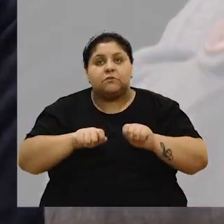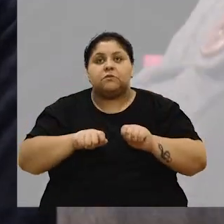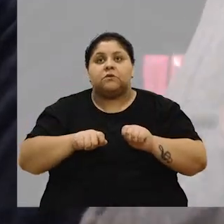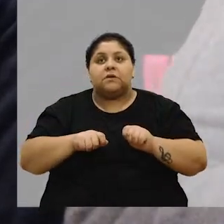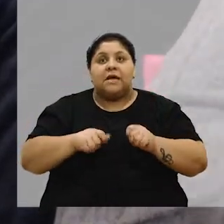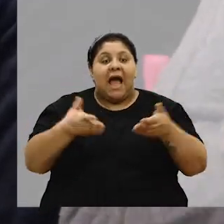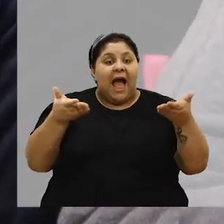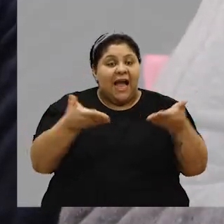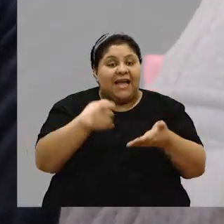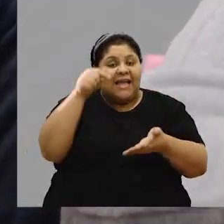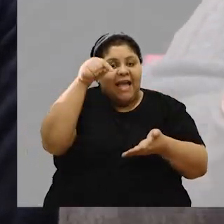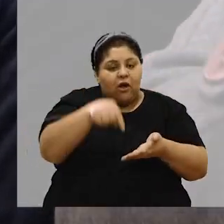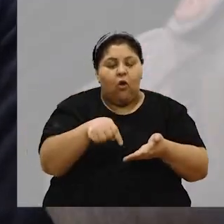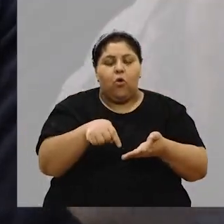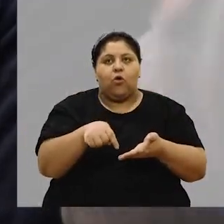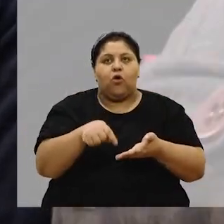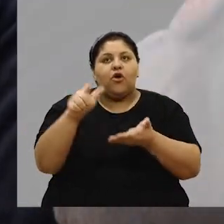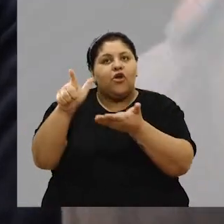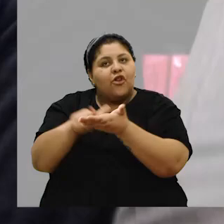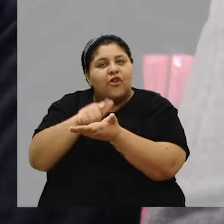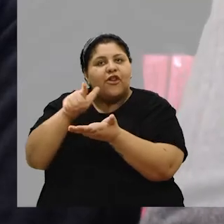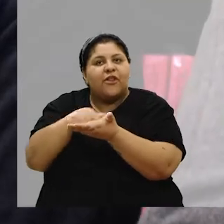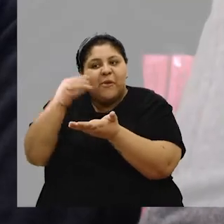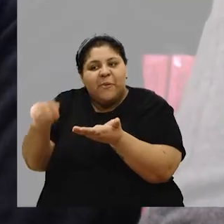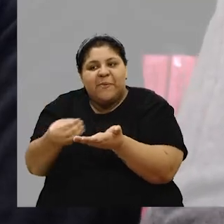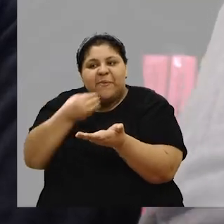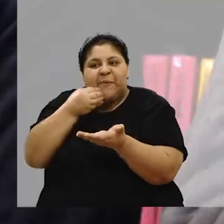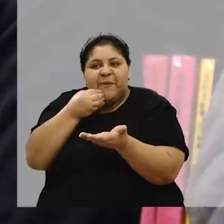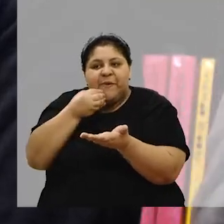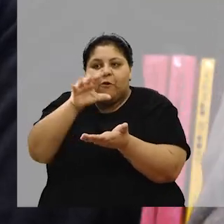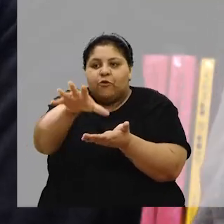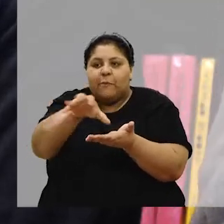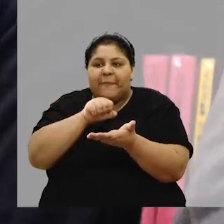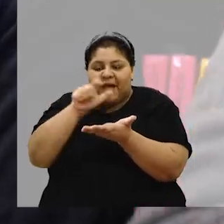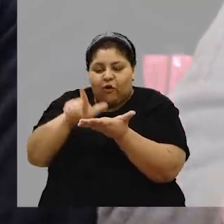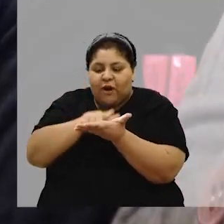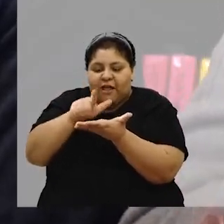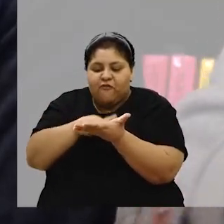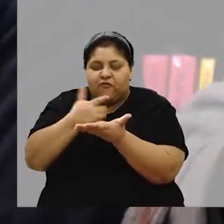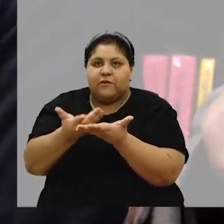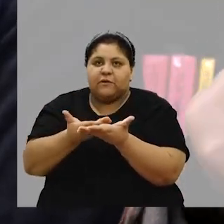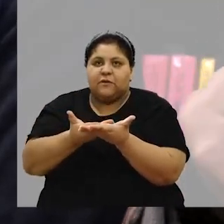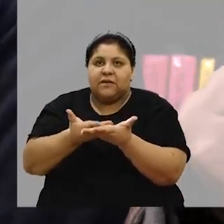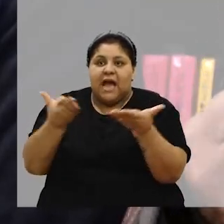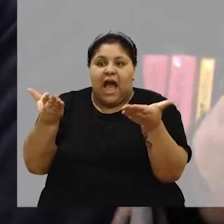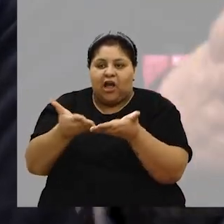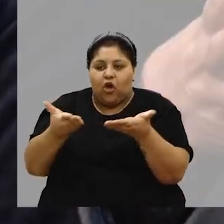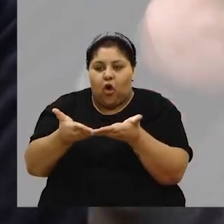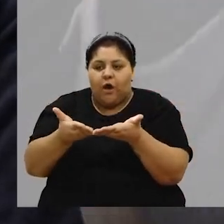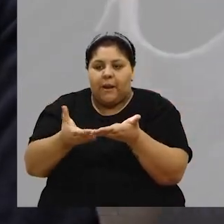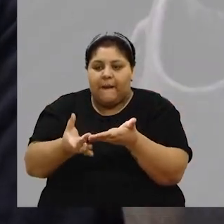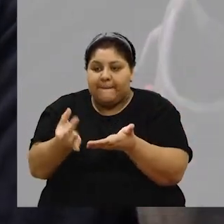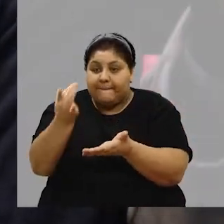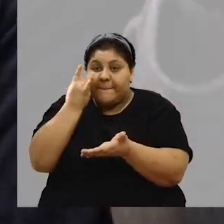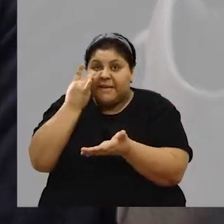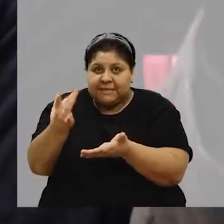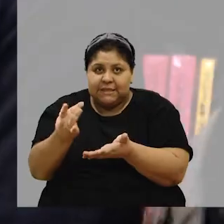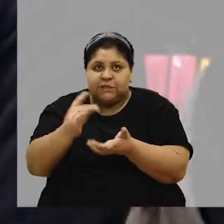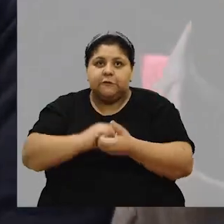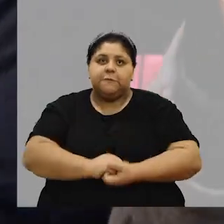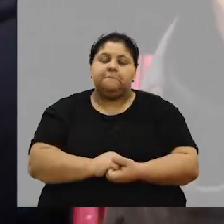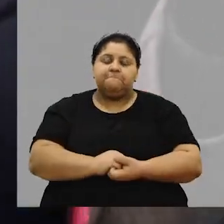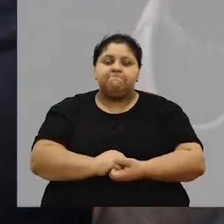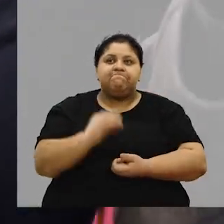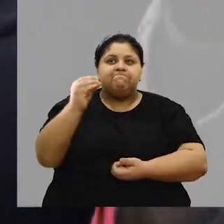presente, a gente precisa estar no aqui e agora, né? E o livro nos dá isso. Quando você pega um livro na mão, você está no aqui